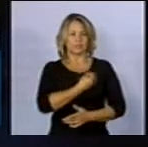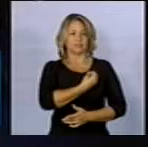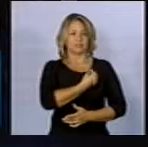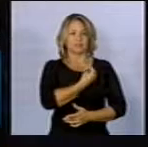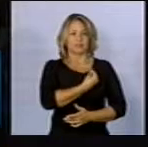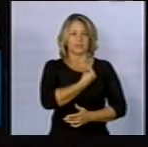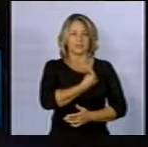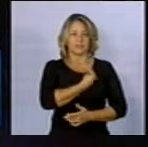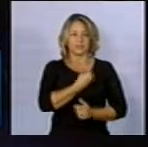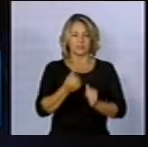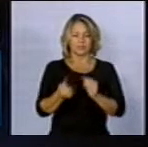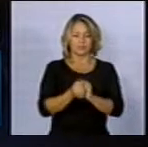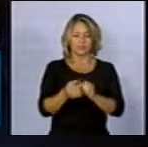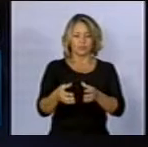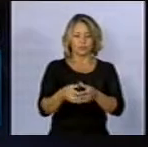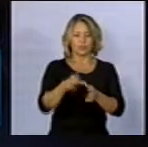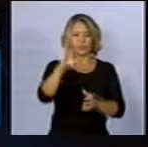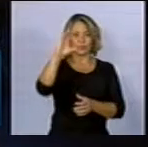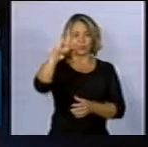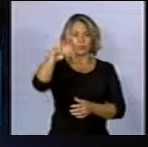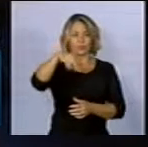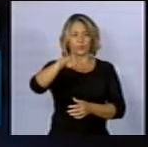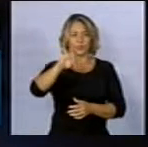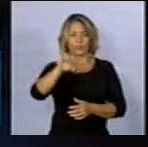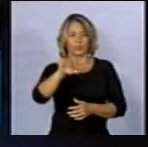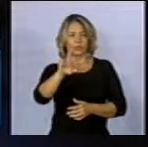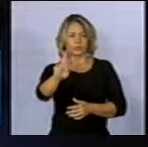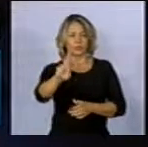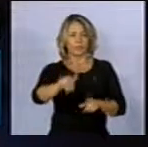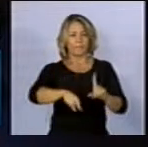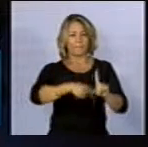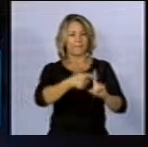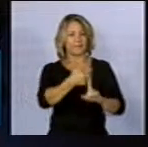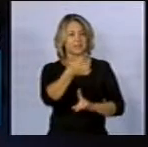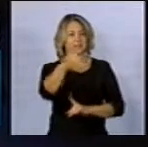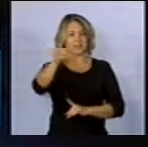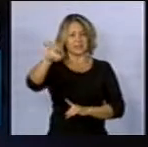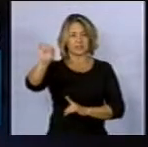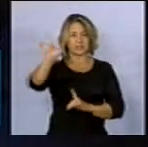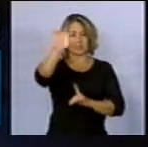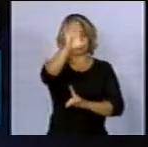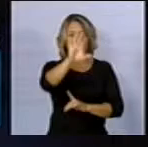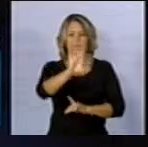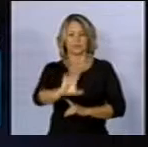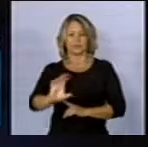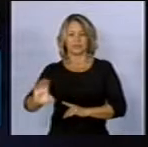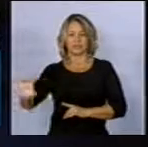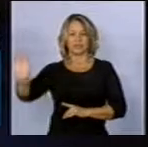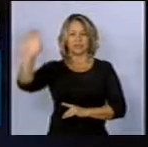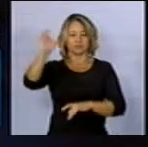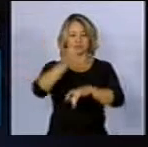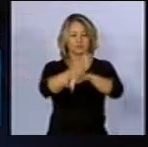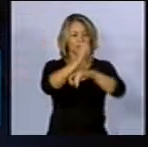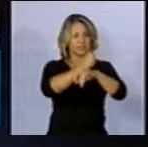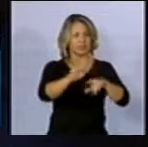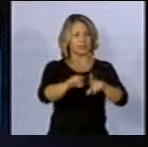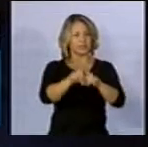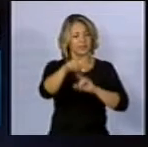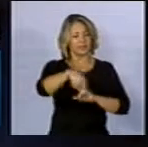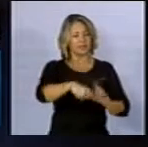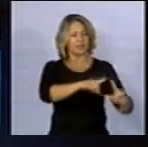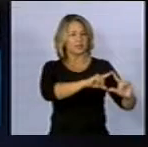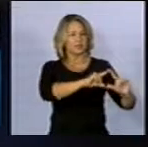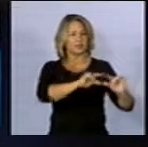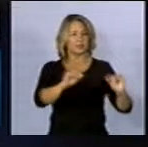pelo conter que é o Conselho Nacional e mais 19 regionais nos estados e no distrito